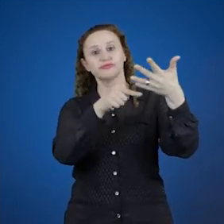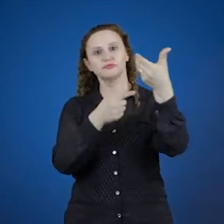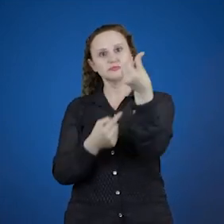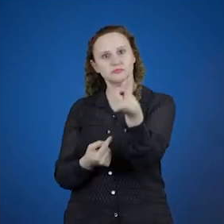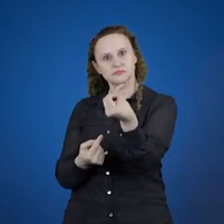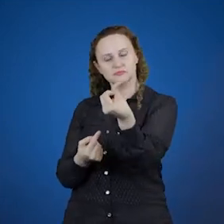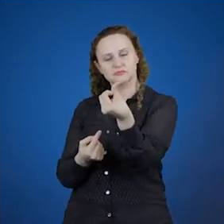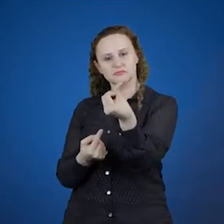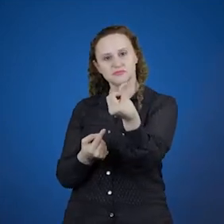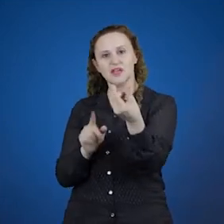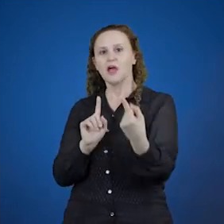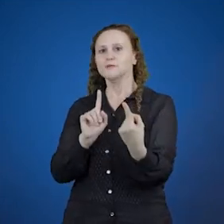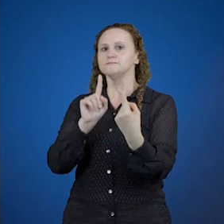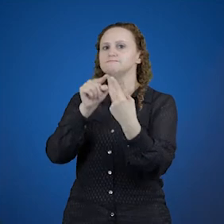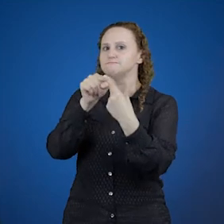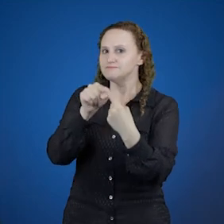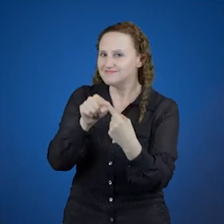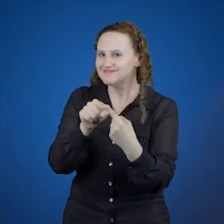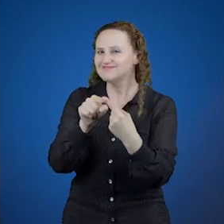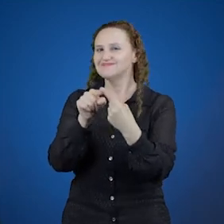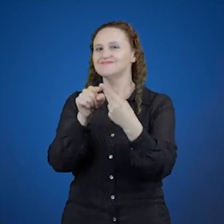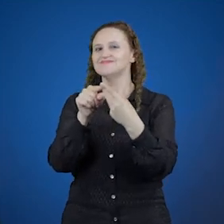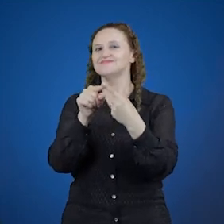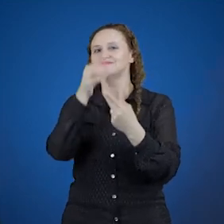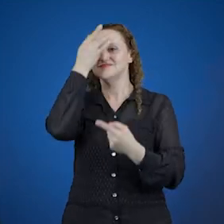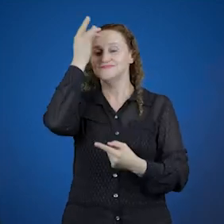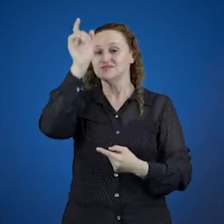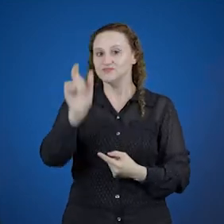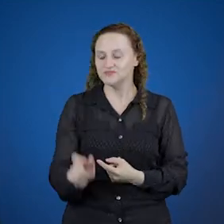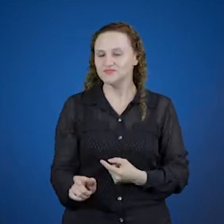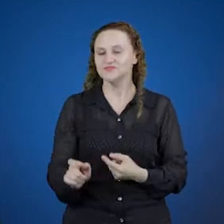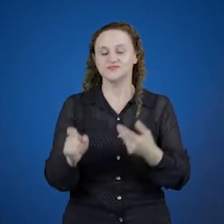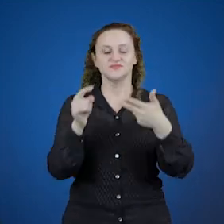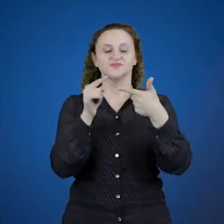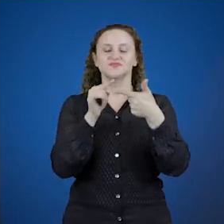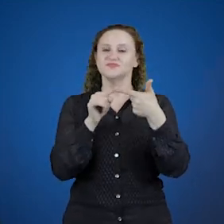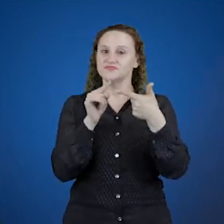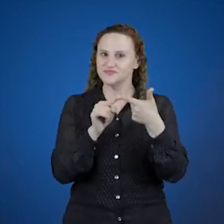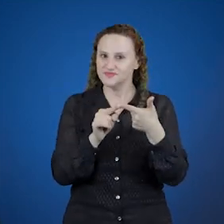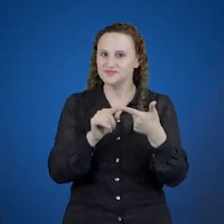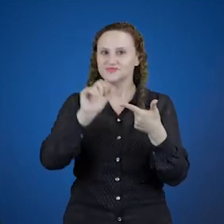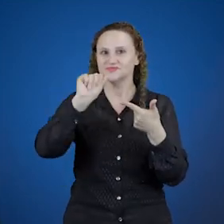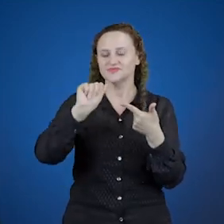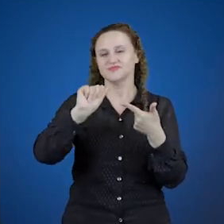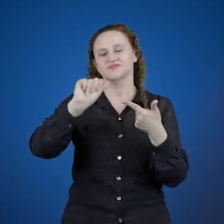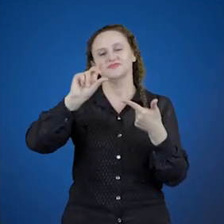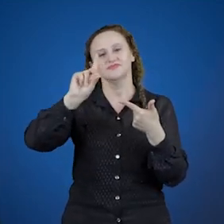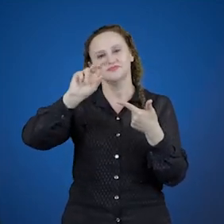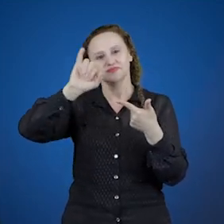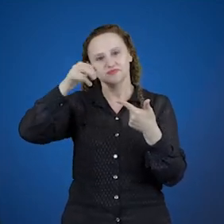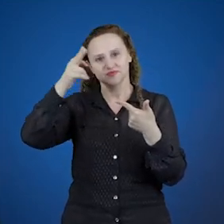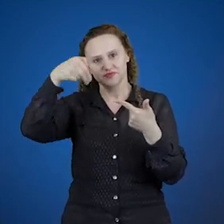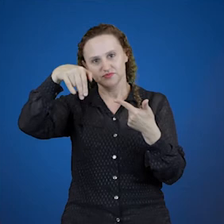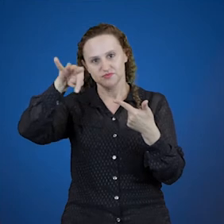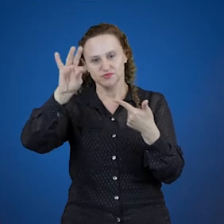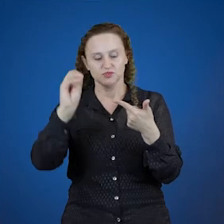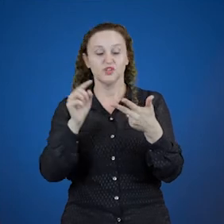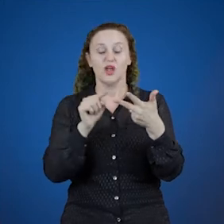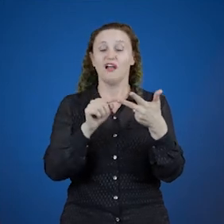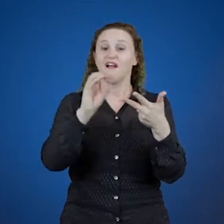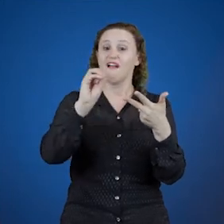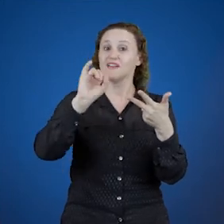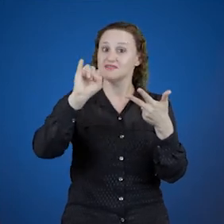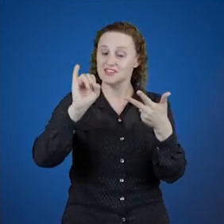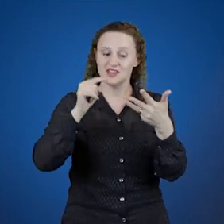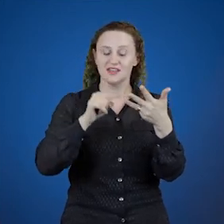de sujeito a função de adjunto adnominal restritivo a função de objeto indireto